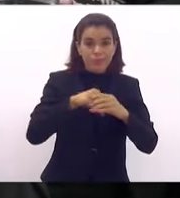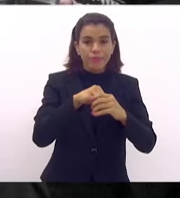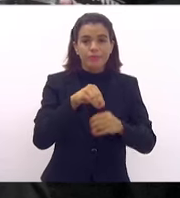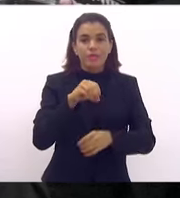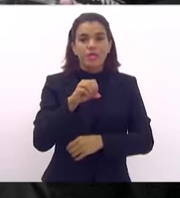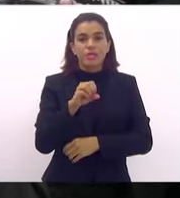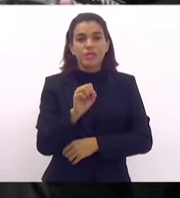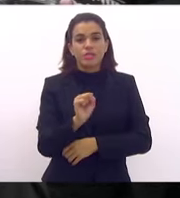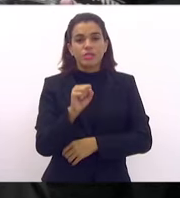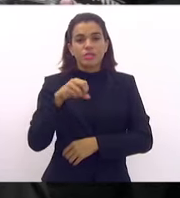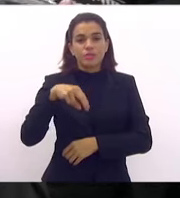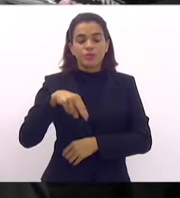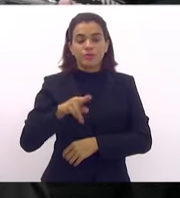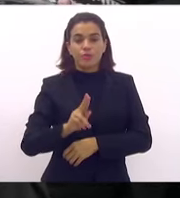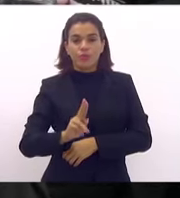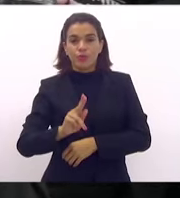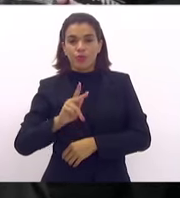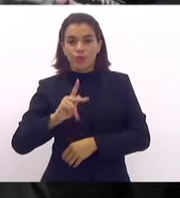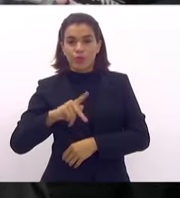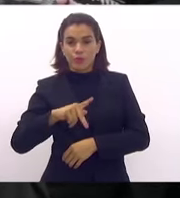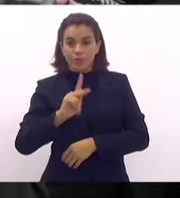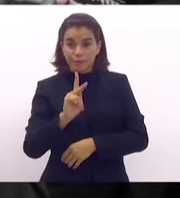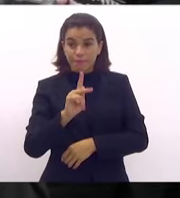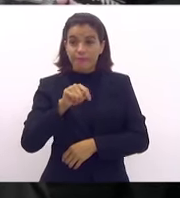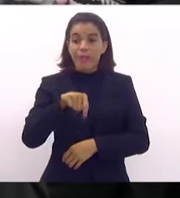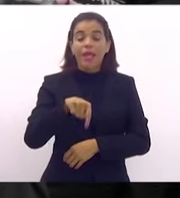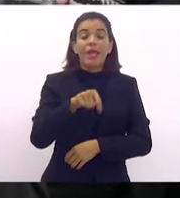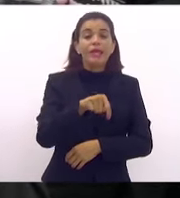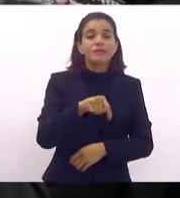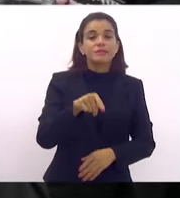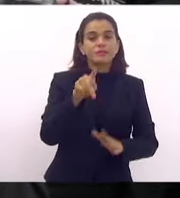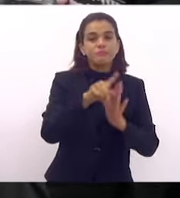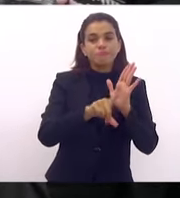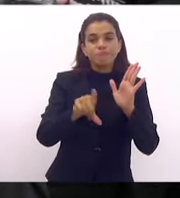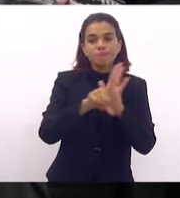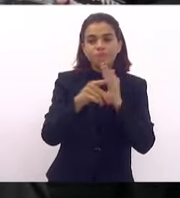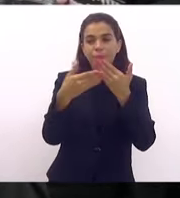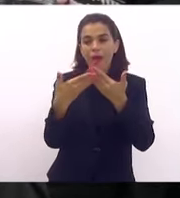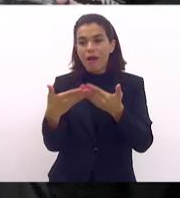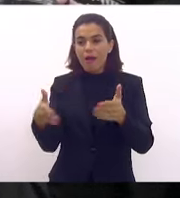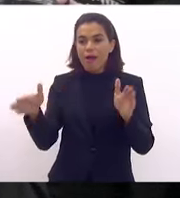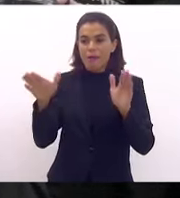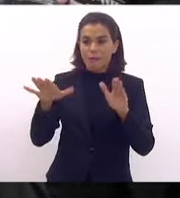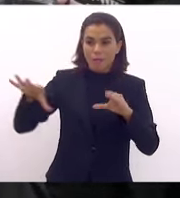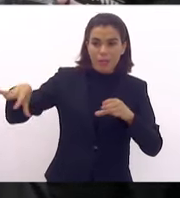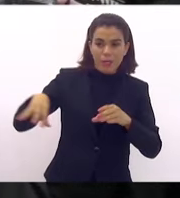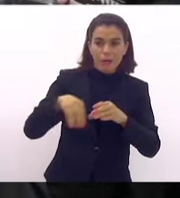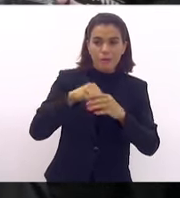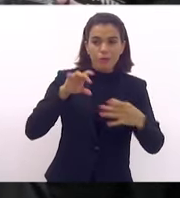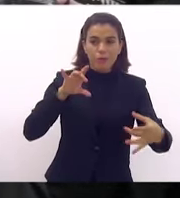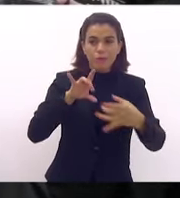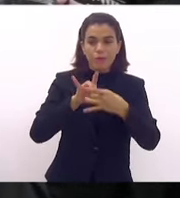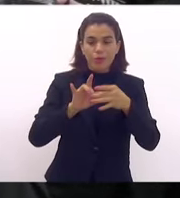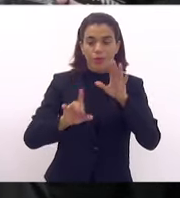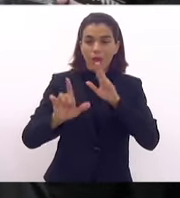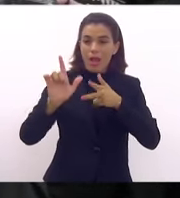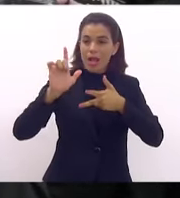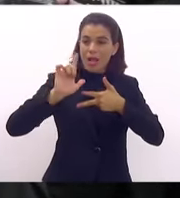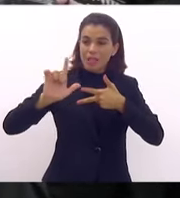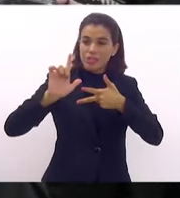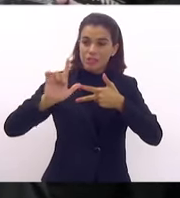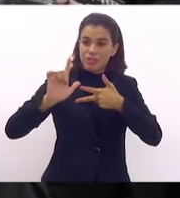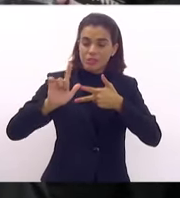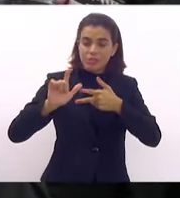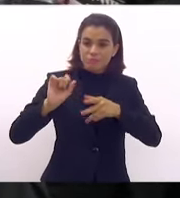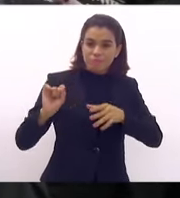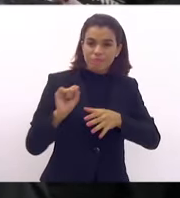meio de decretos. Esse projeto amplia, né? Consolida como uma legislação que vai dar mais